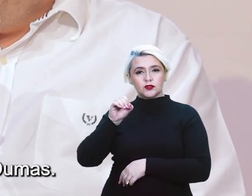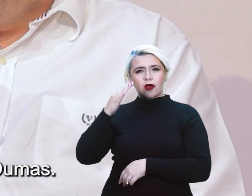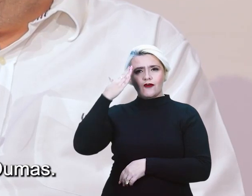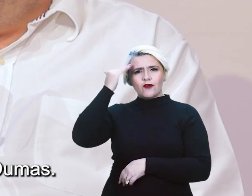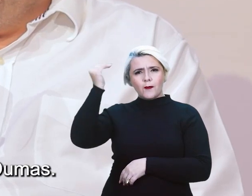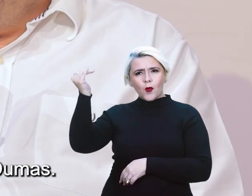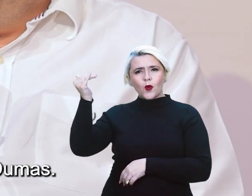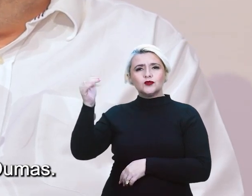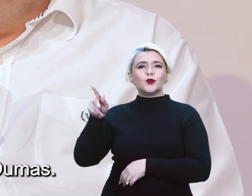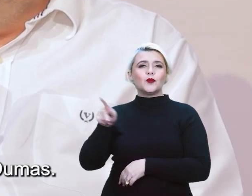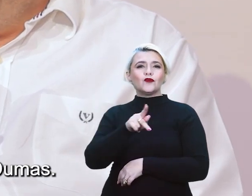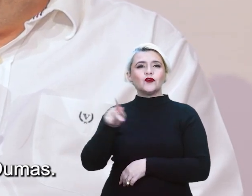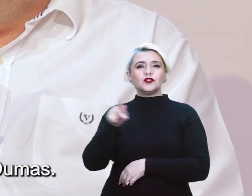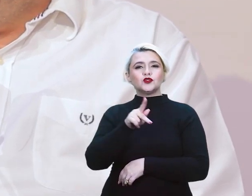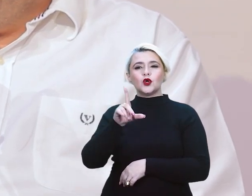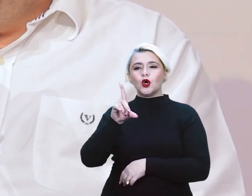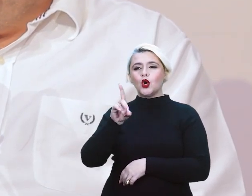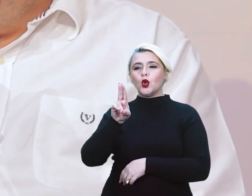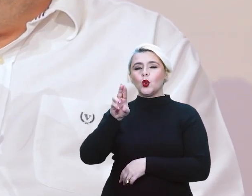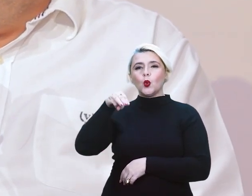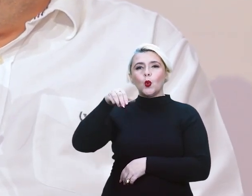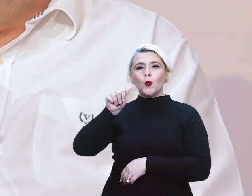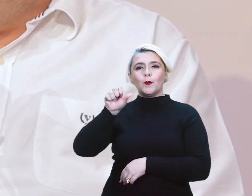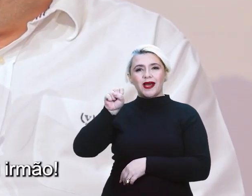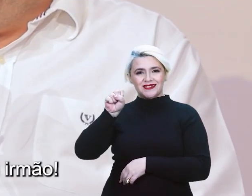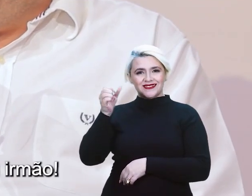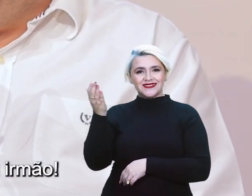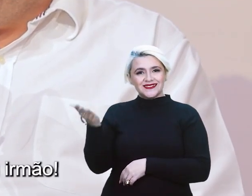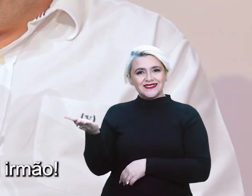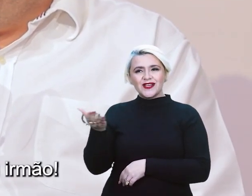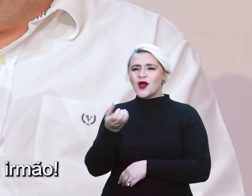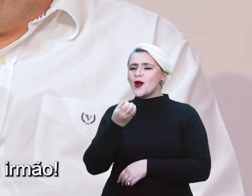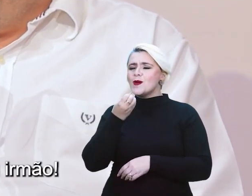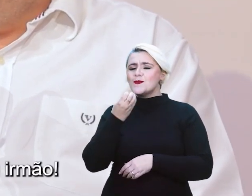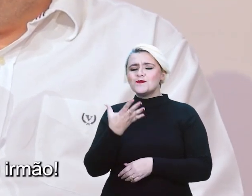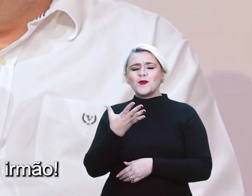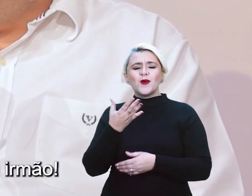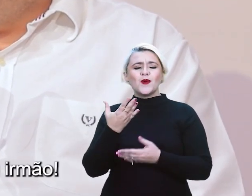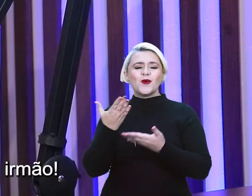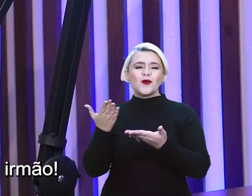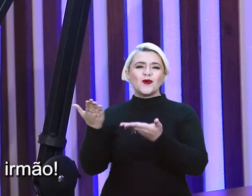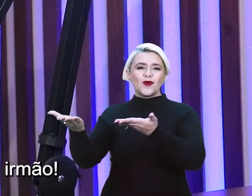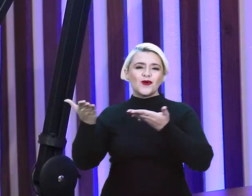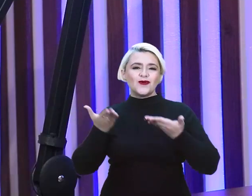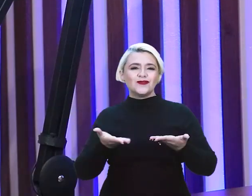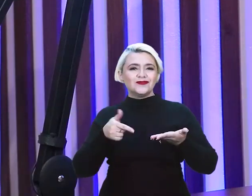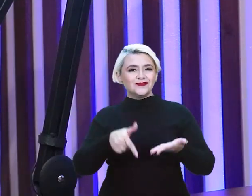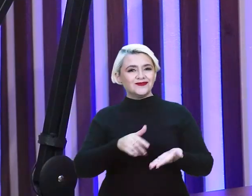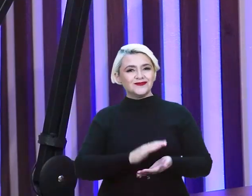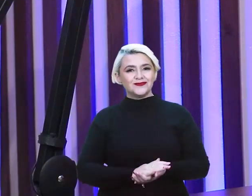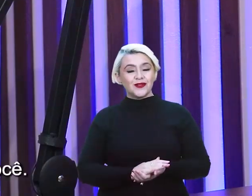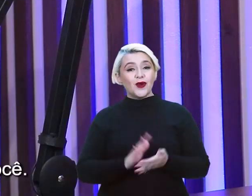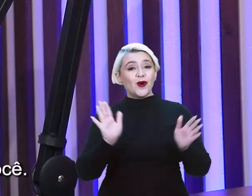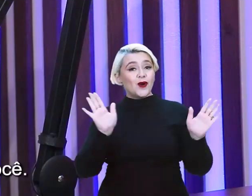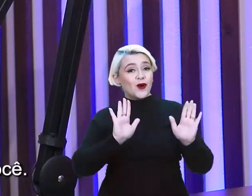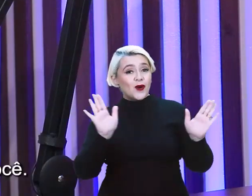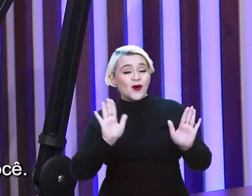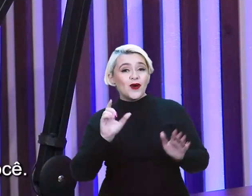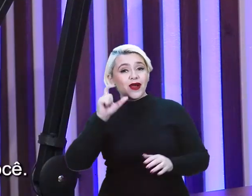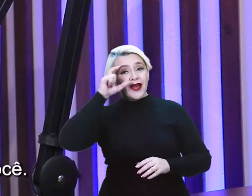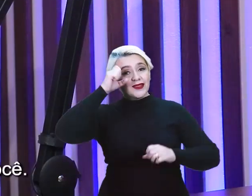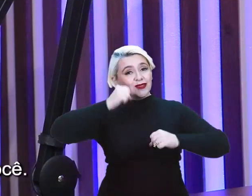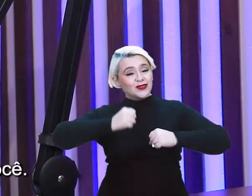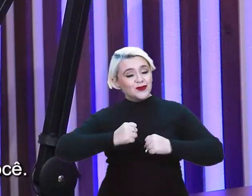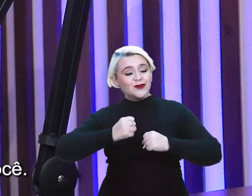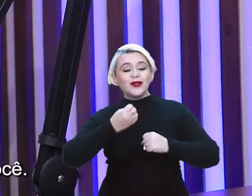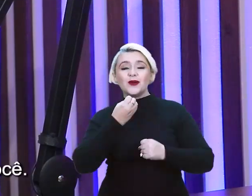como professor Dumas. Grande Dumas, bom demais estar com você, meu irmão. Olá, Antônio, bom demais estar